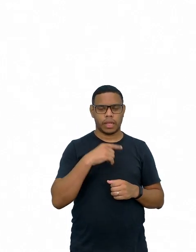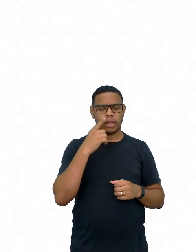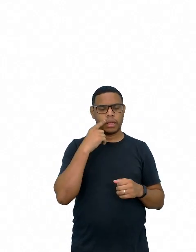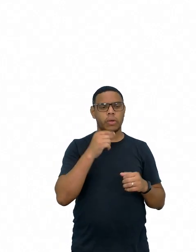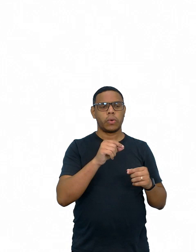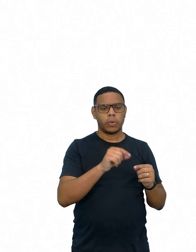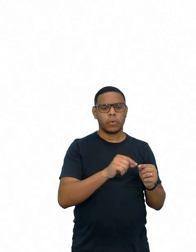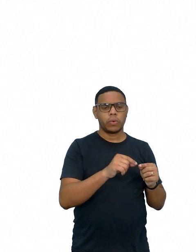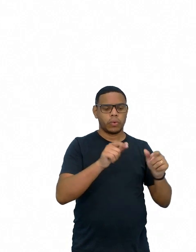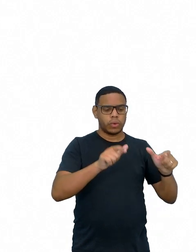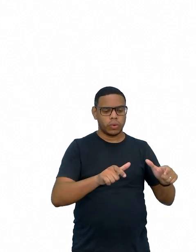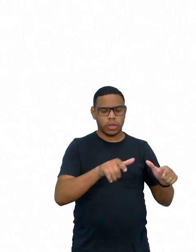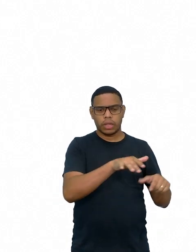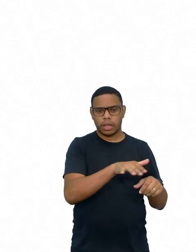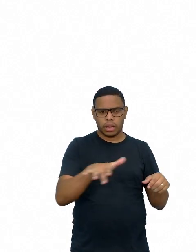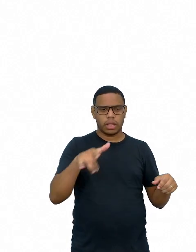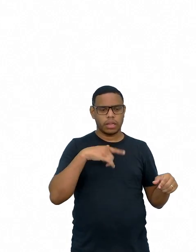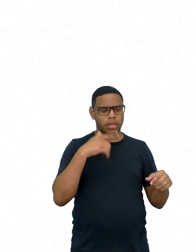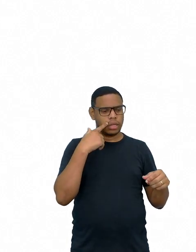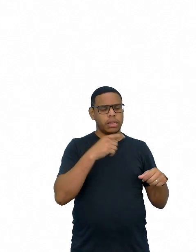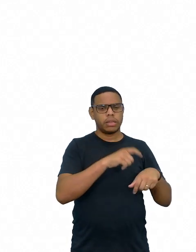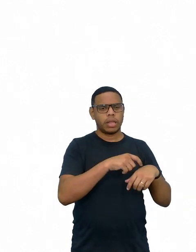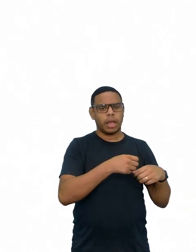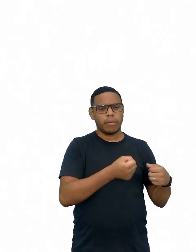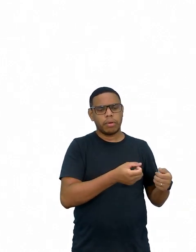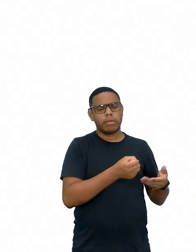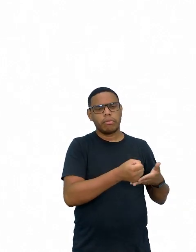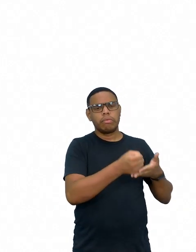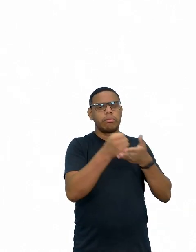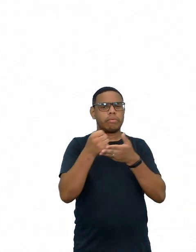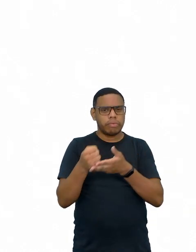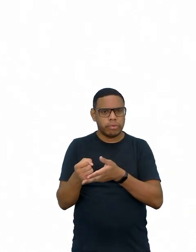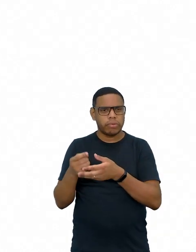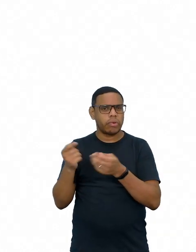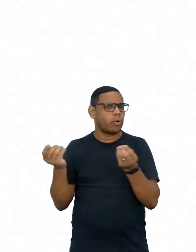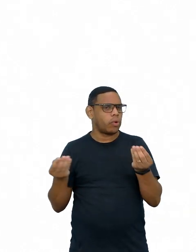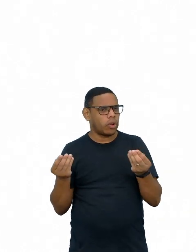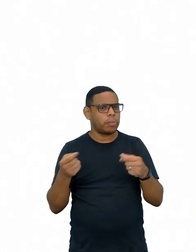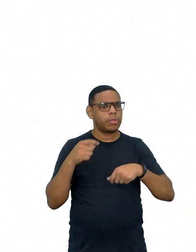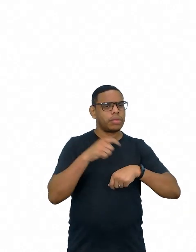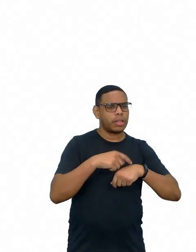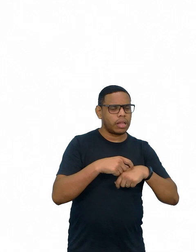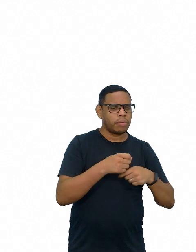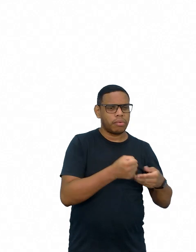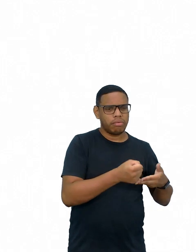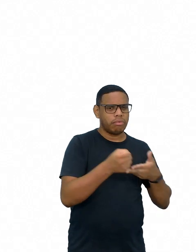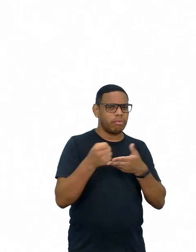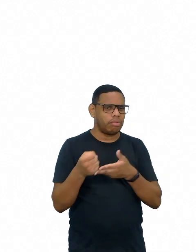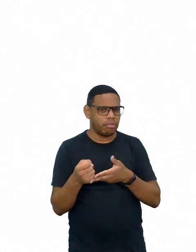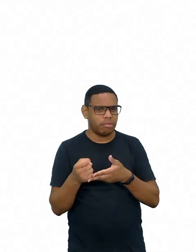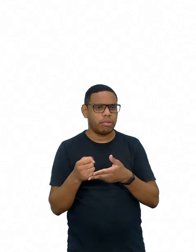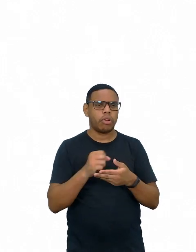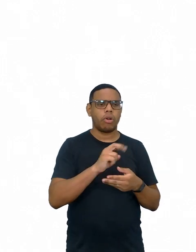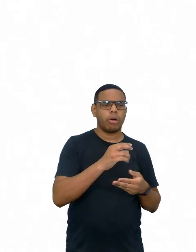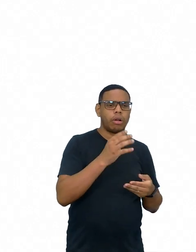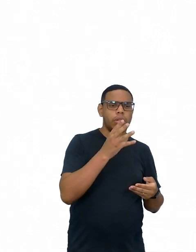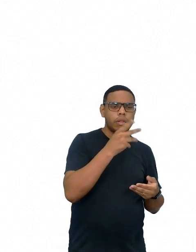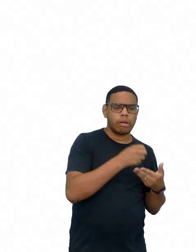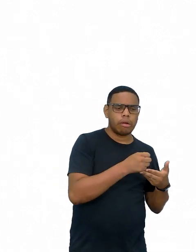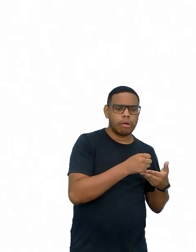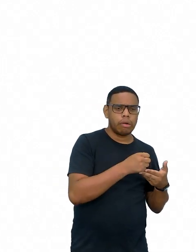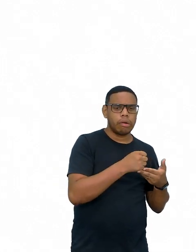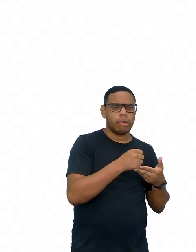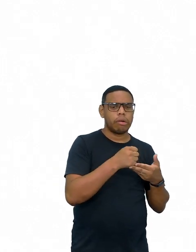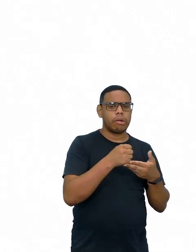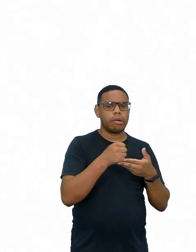deslocamento e espaço percorrido? O que tem a ver uma coisa com a outra? E o que esses dois têm a ver com distância? É